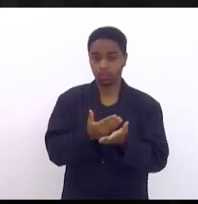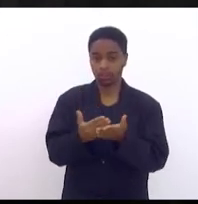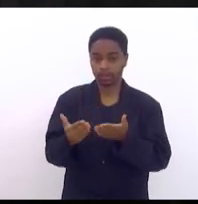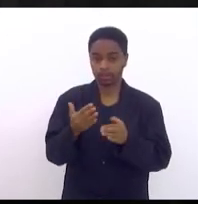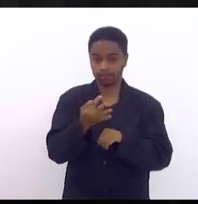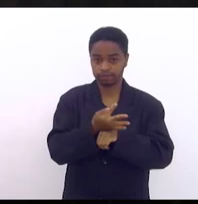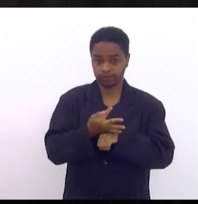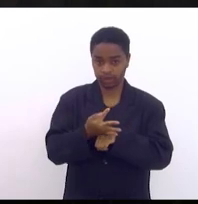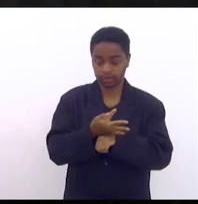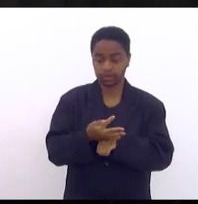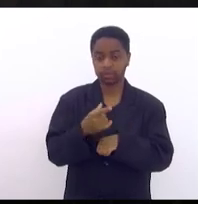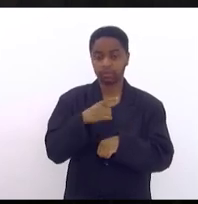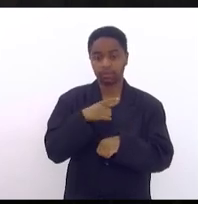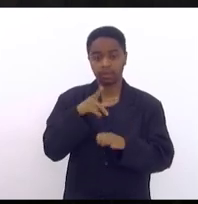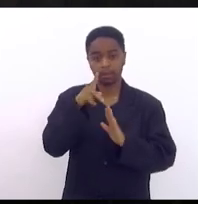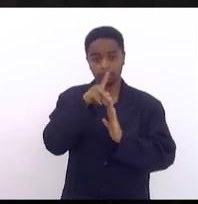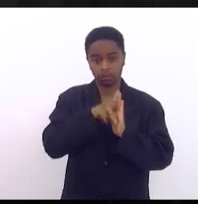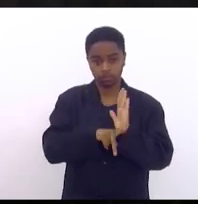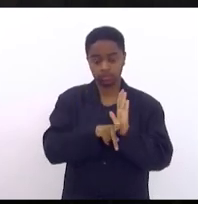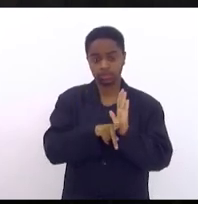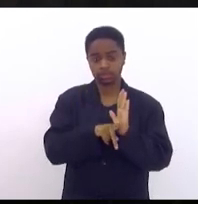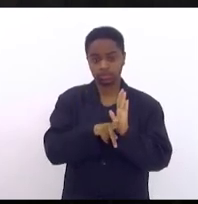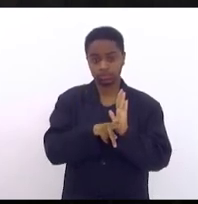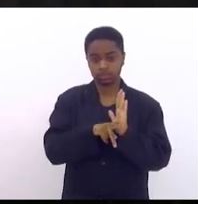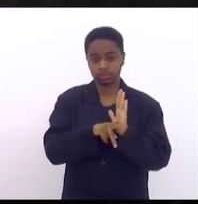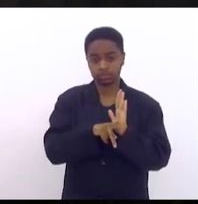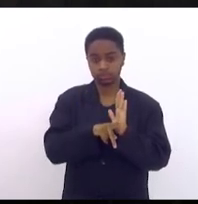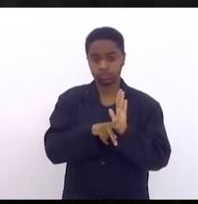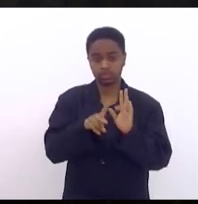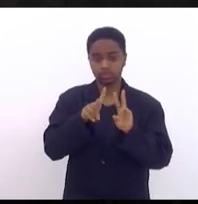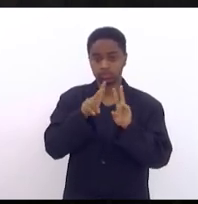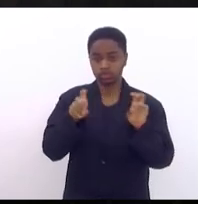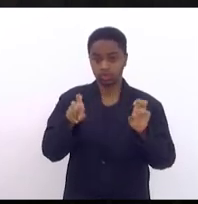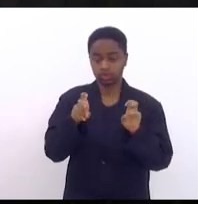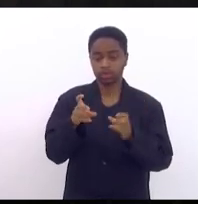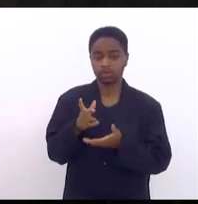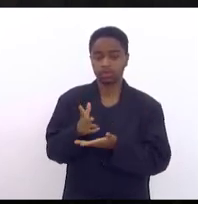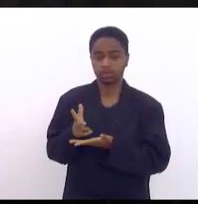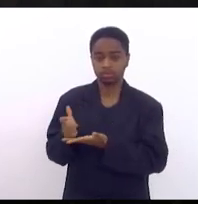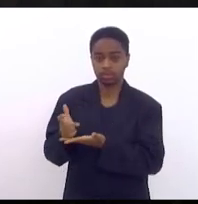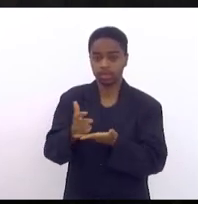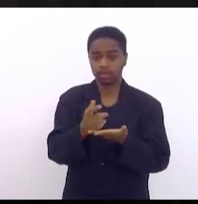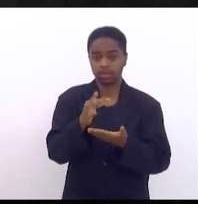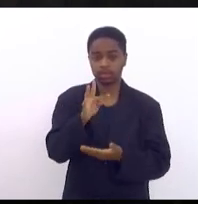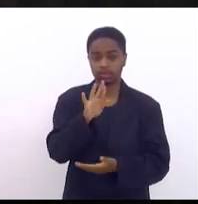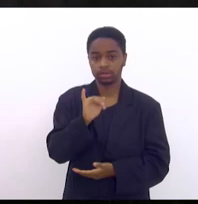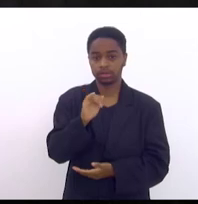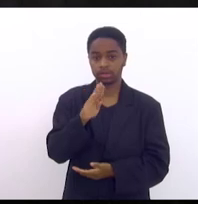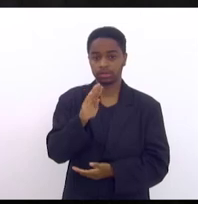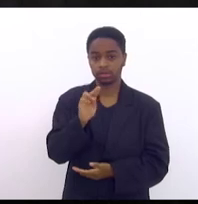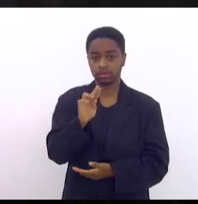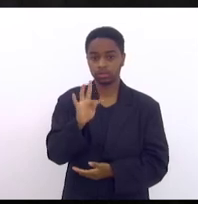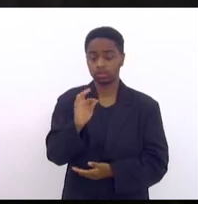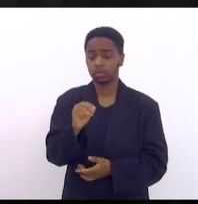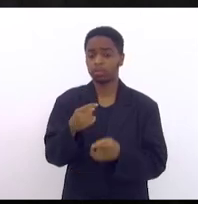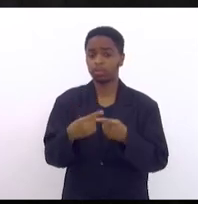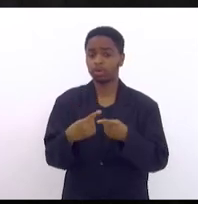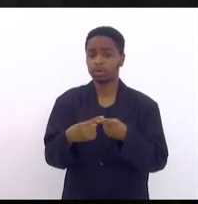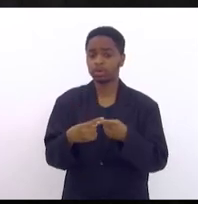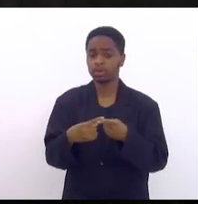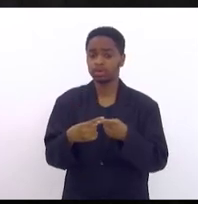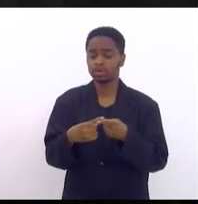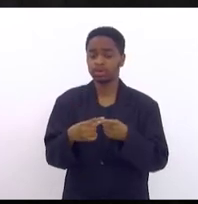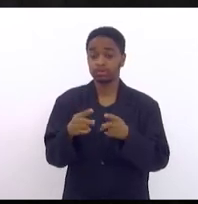nós vamos ter projetos de tributos. Por quê? Por causa do princípio da